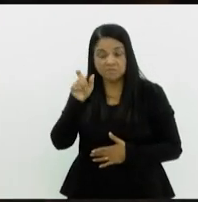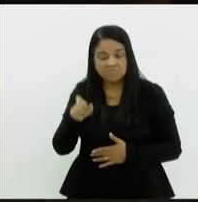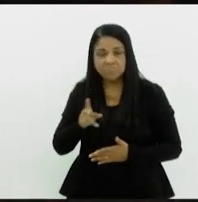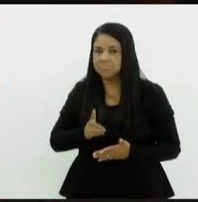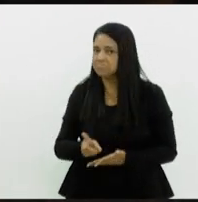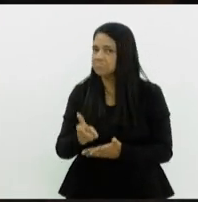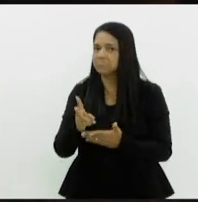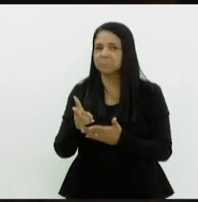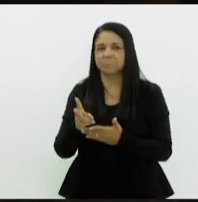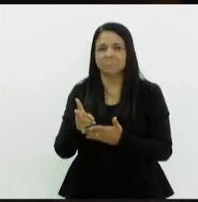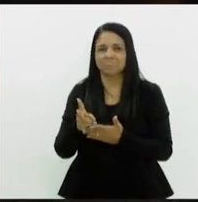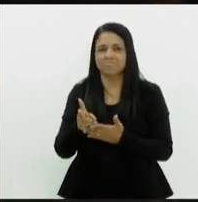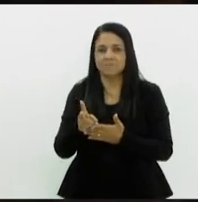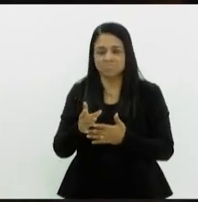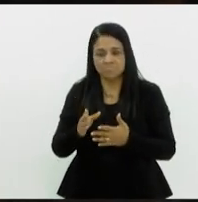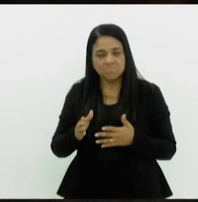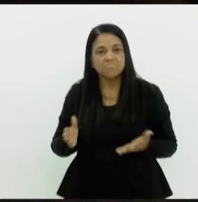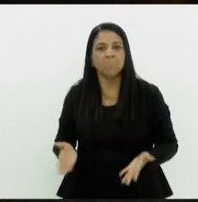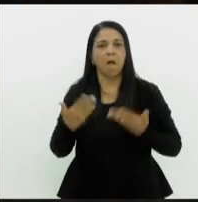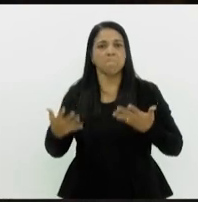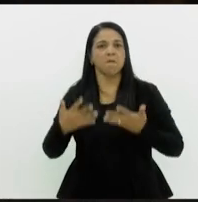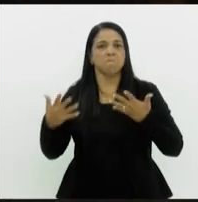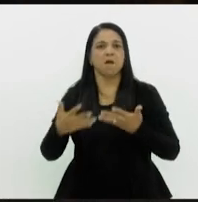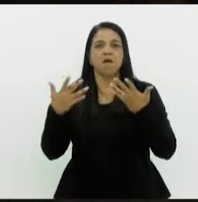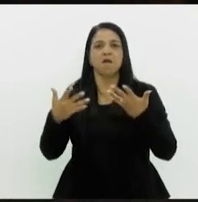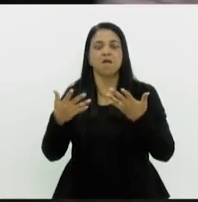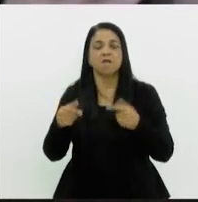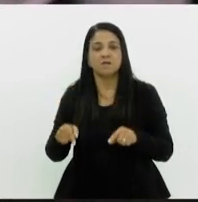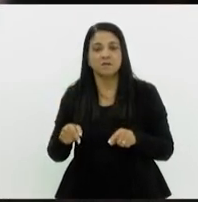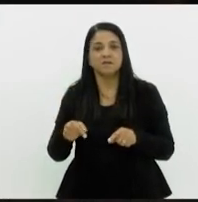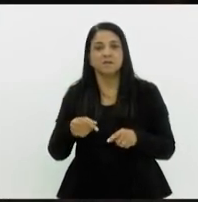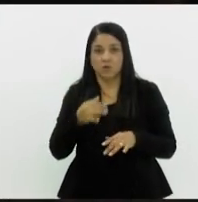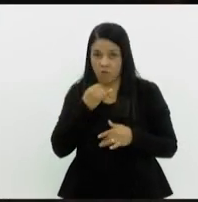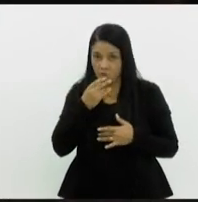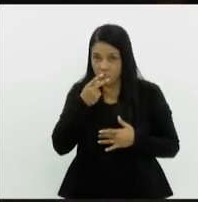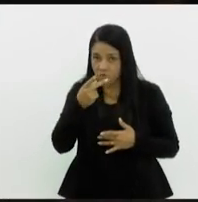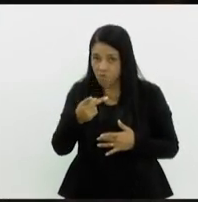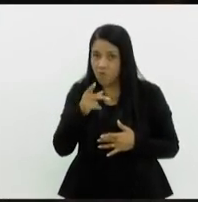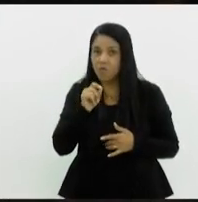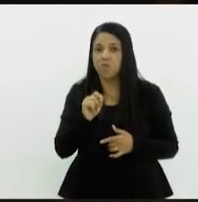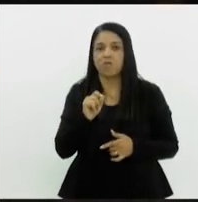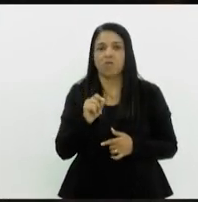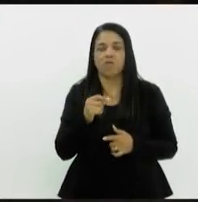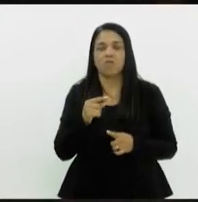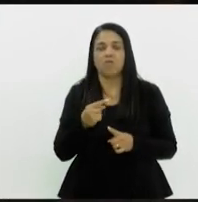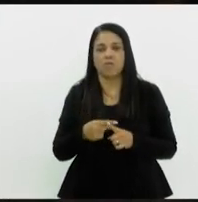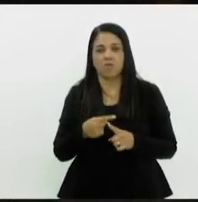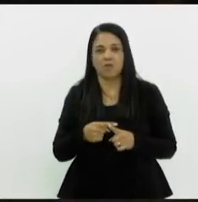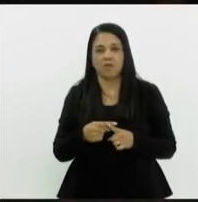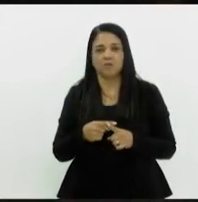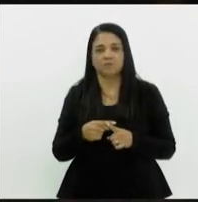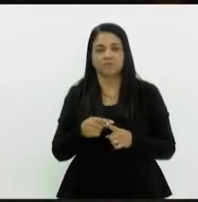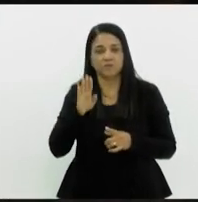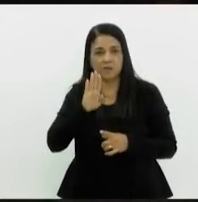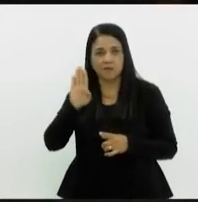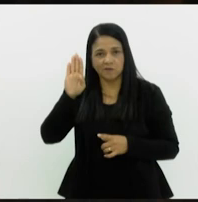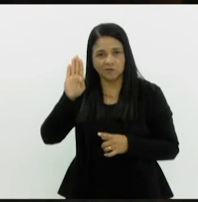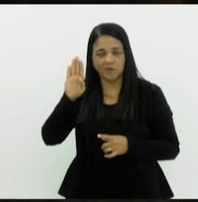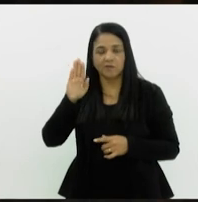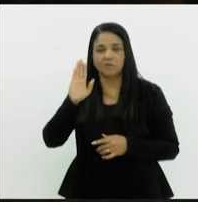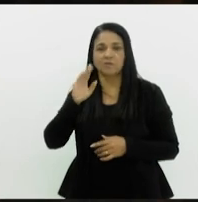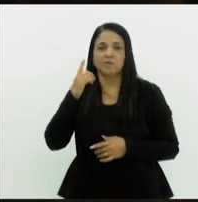deixou a peteca cair. Eu digo isso porque, assim que a gente veio como candidato a deputado